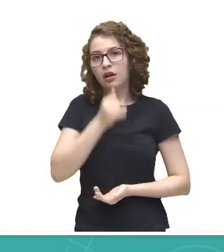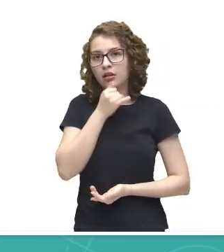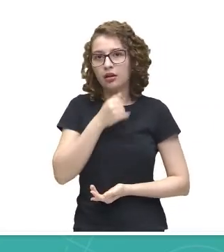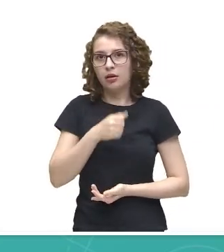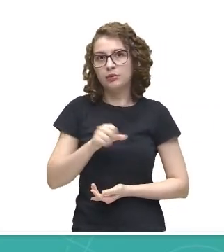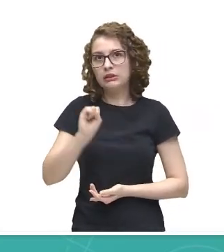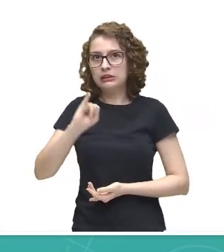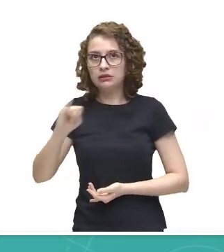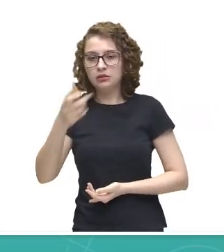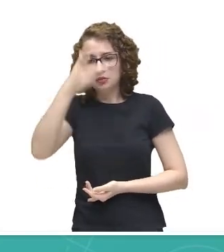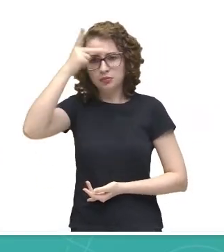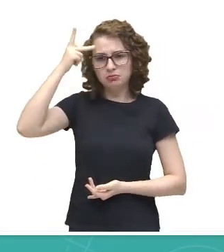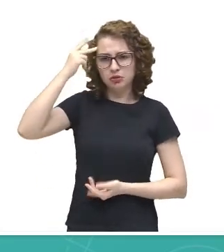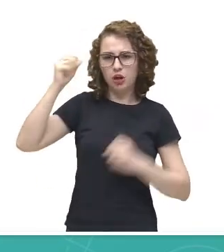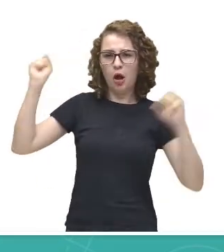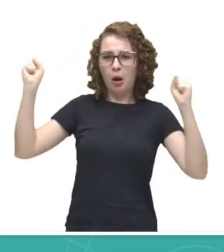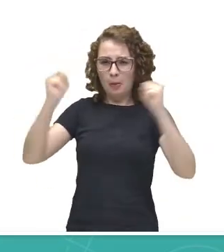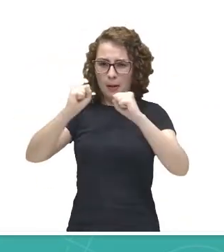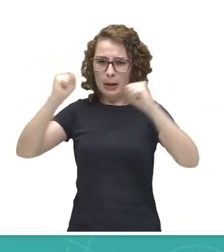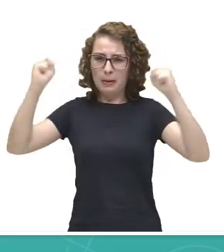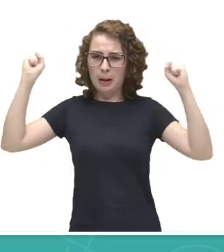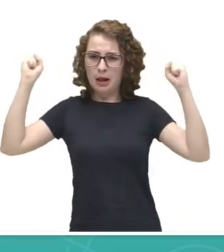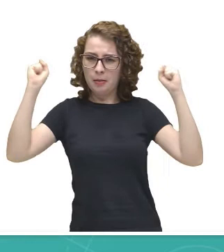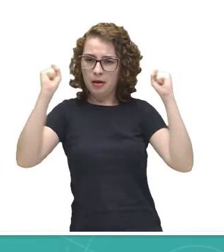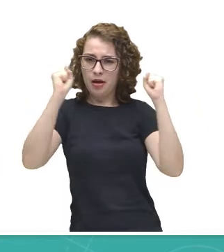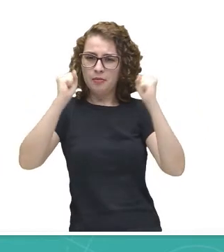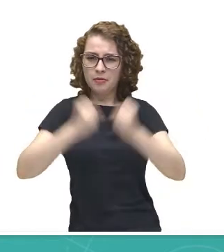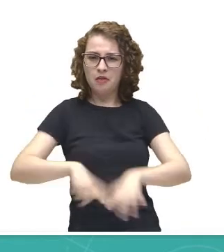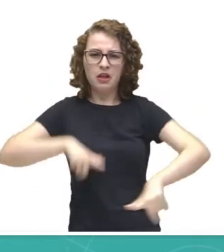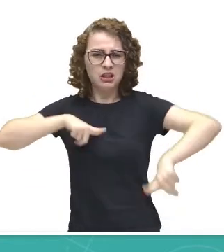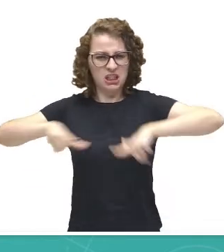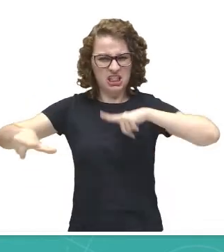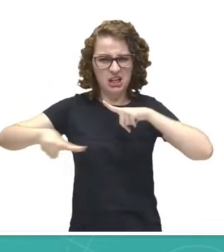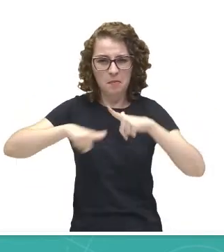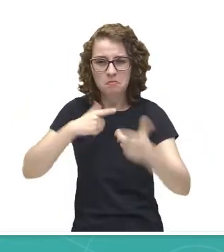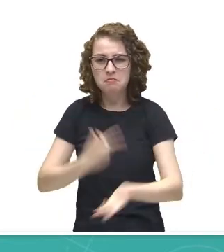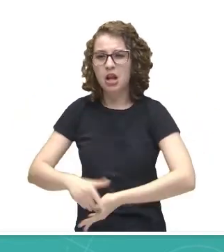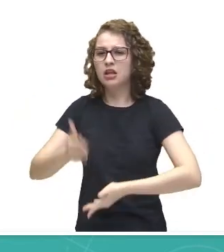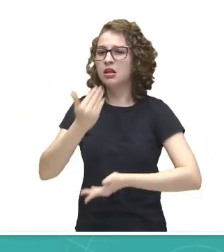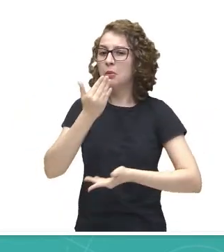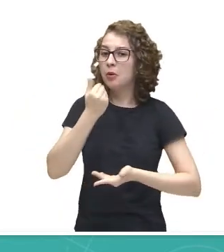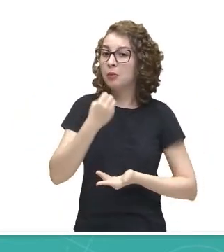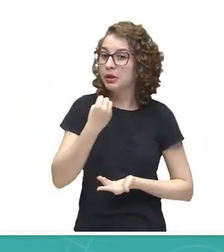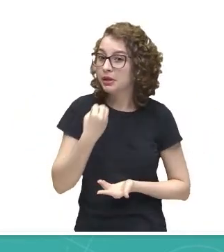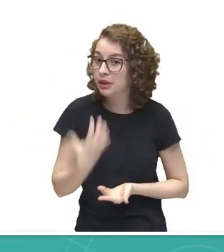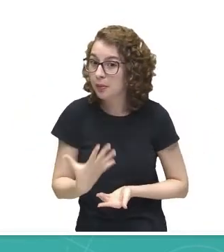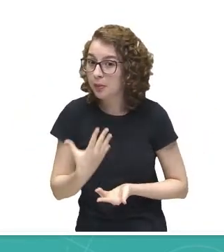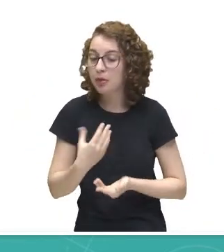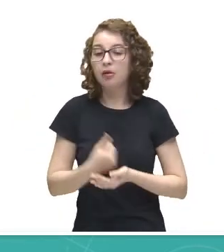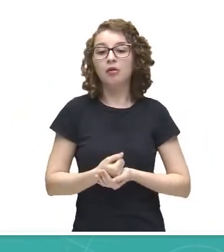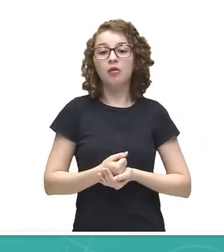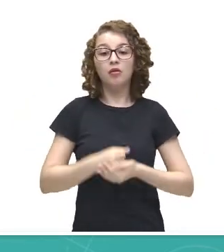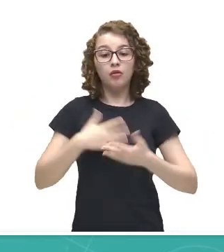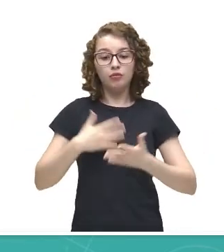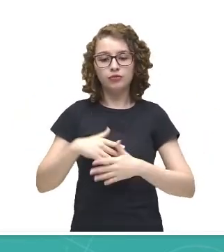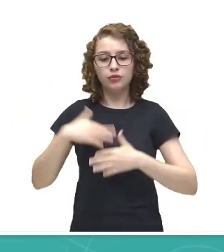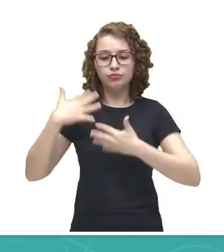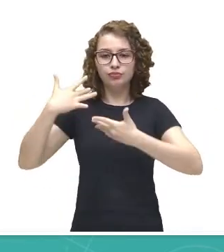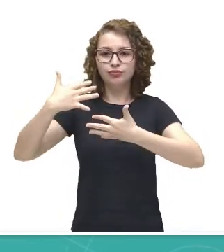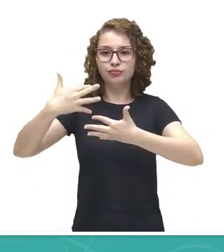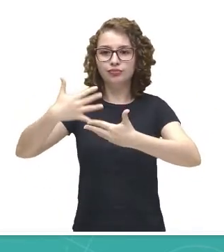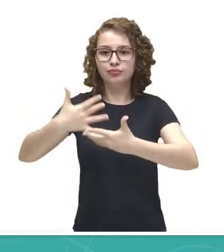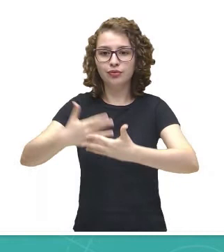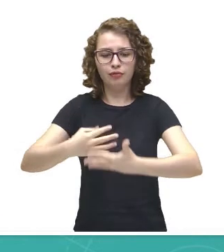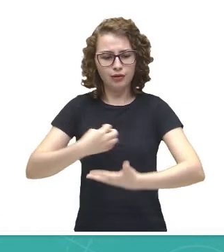mais ativo, né, onde a gente vive mais intensamente, que acontece? Nós somos